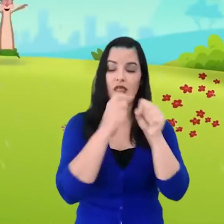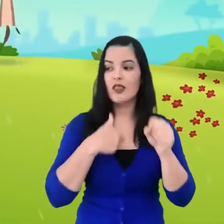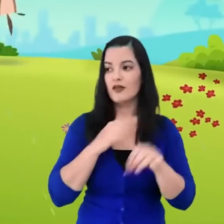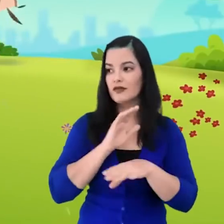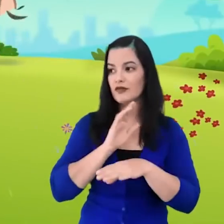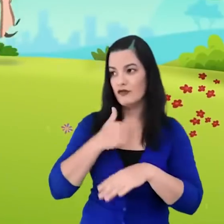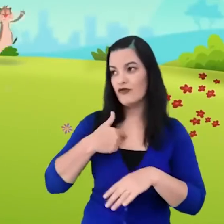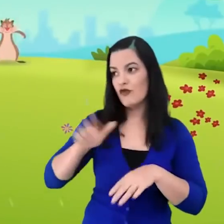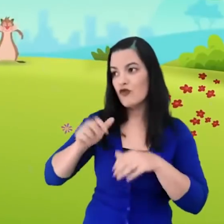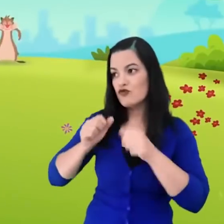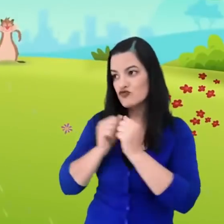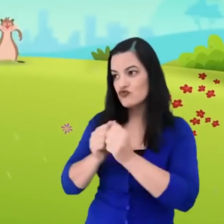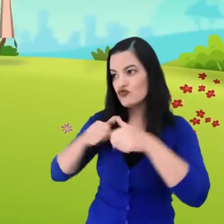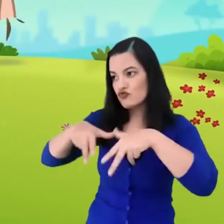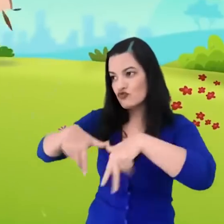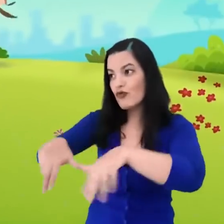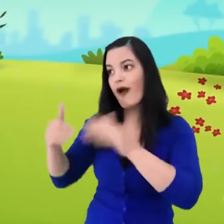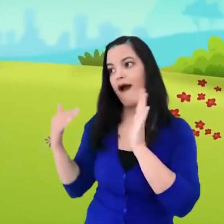porta.